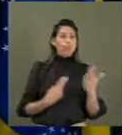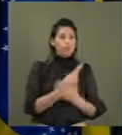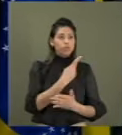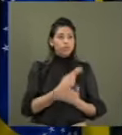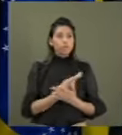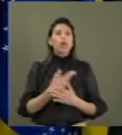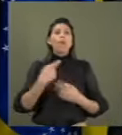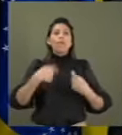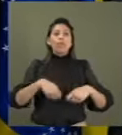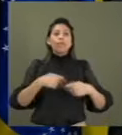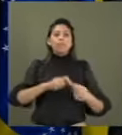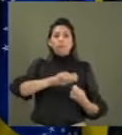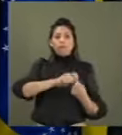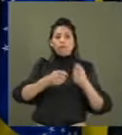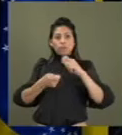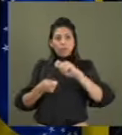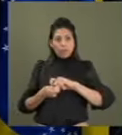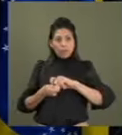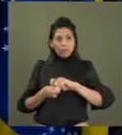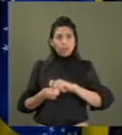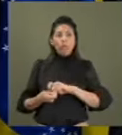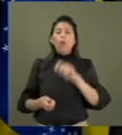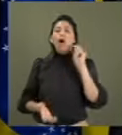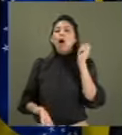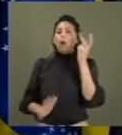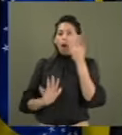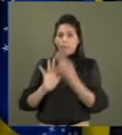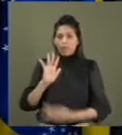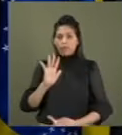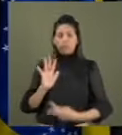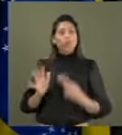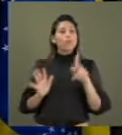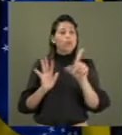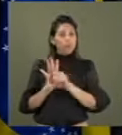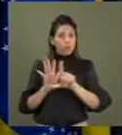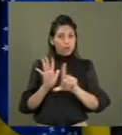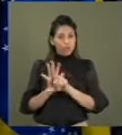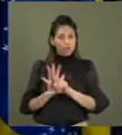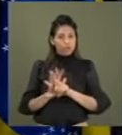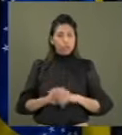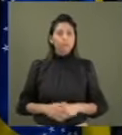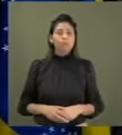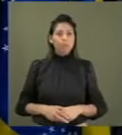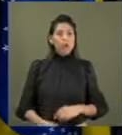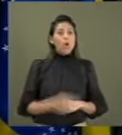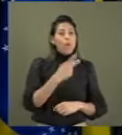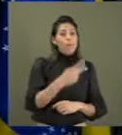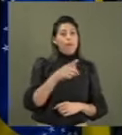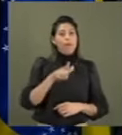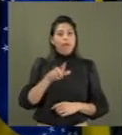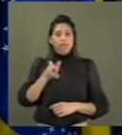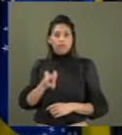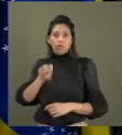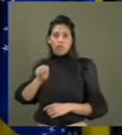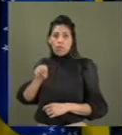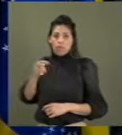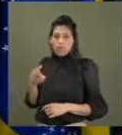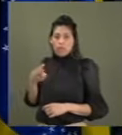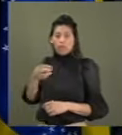que fazer essa adaptação com a aprovação desse projeto. O relatório do PL 5384 de